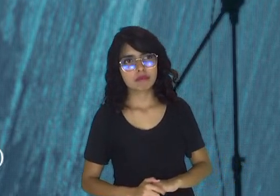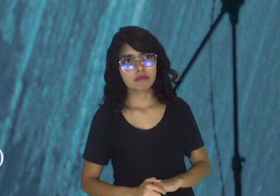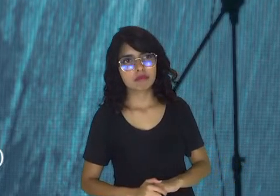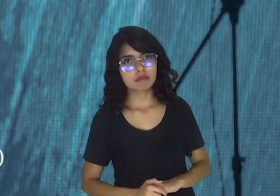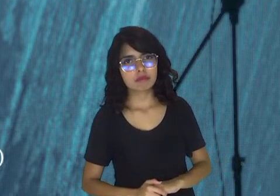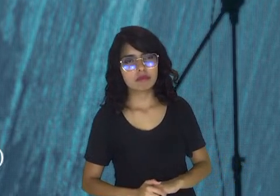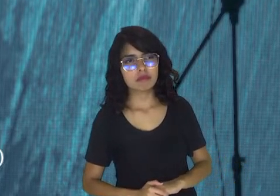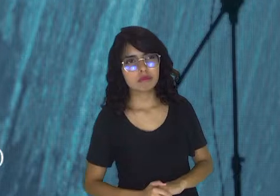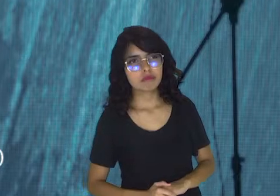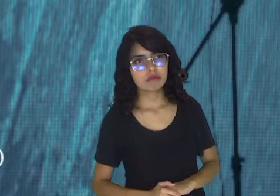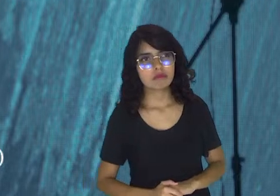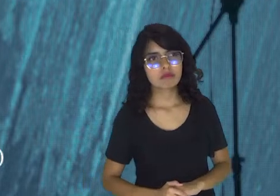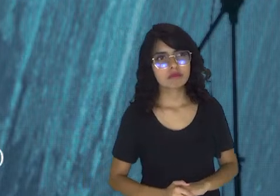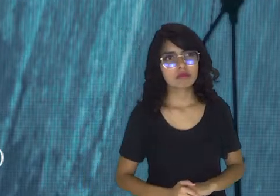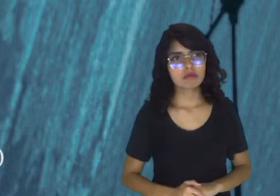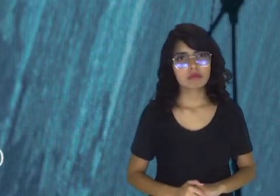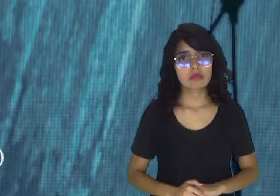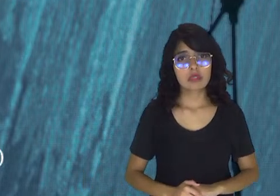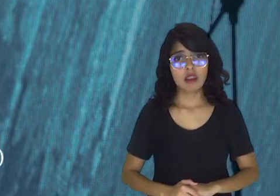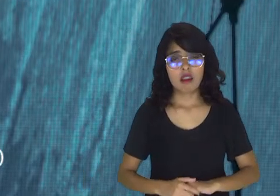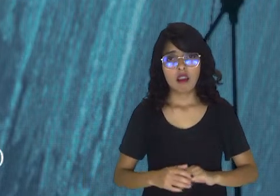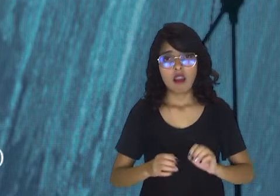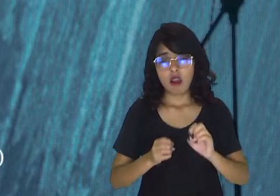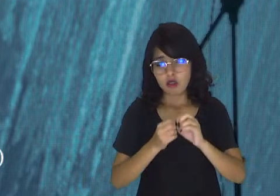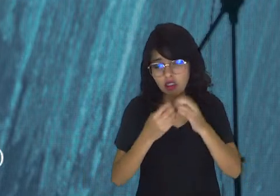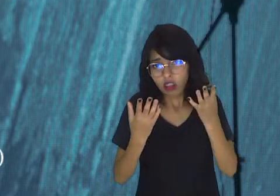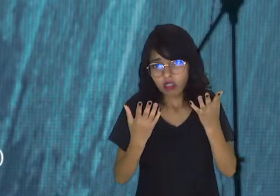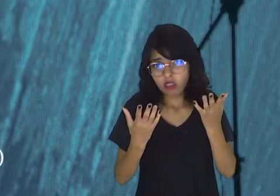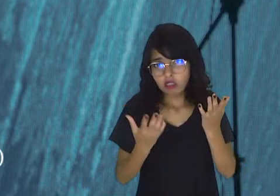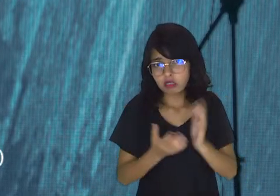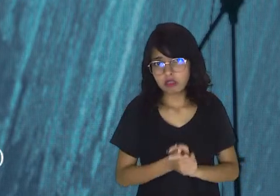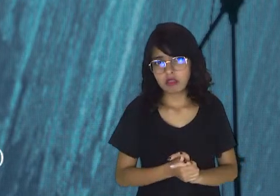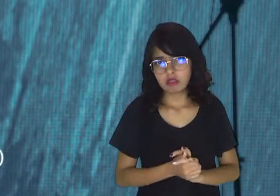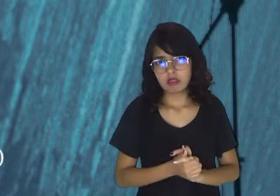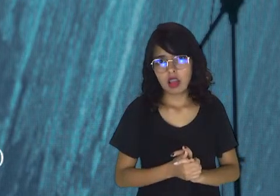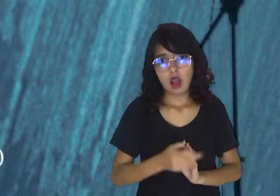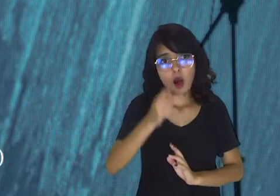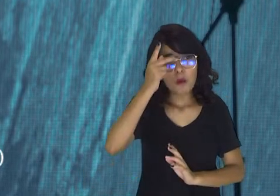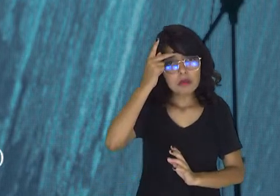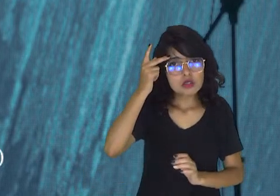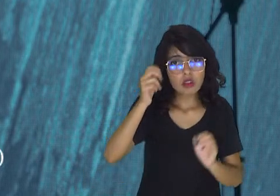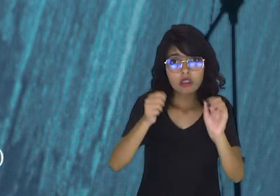Hã? É um criador. É o que compôs.